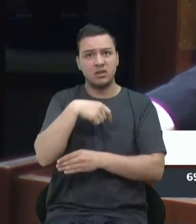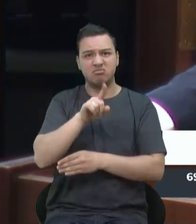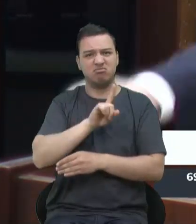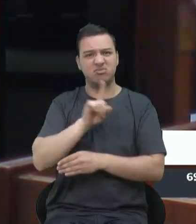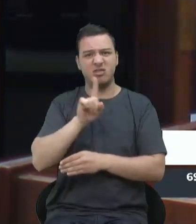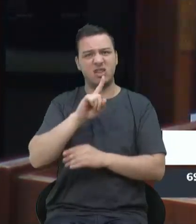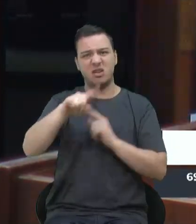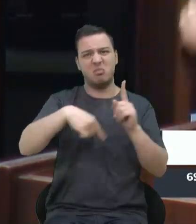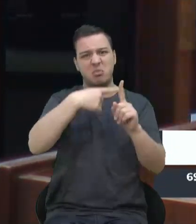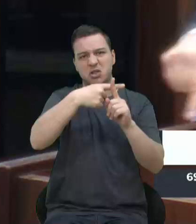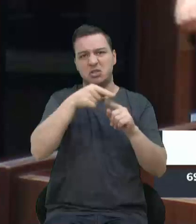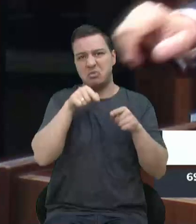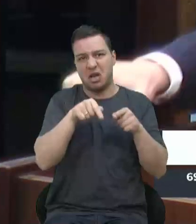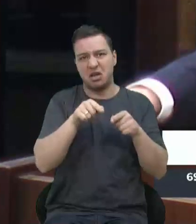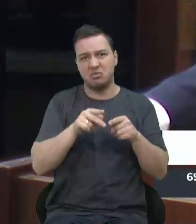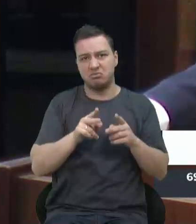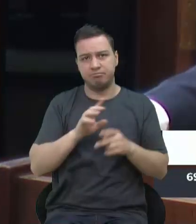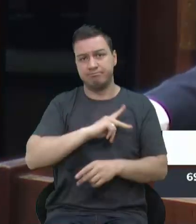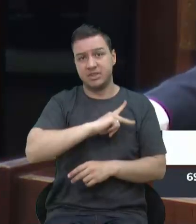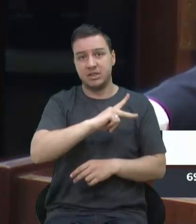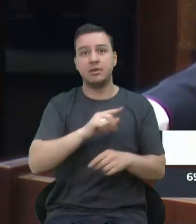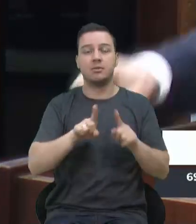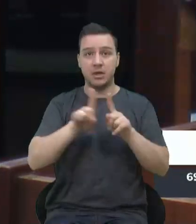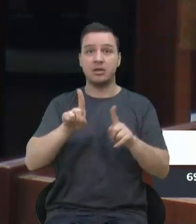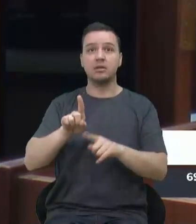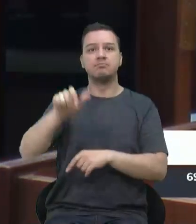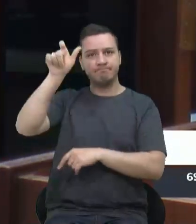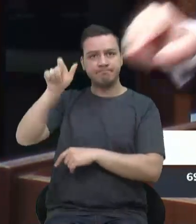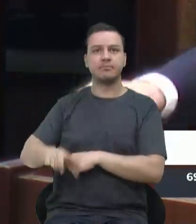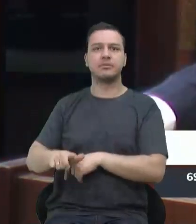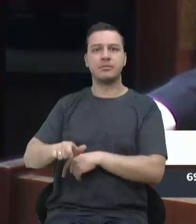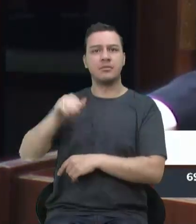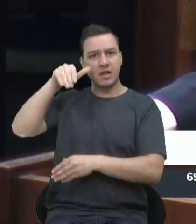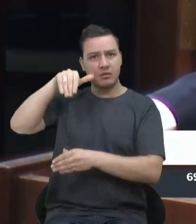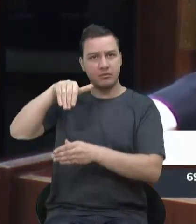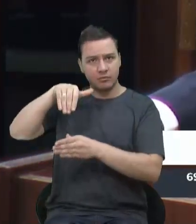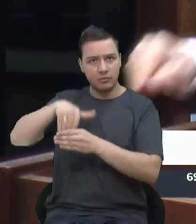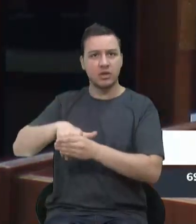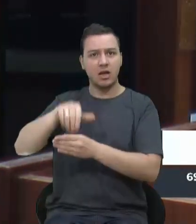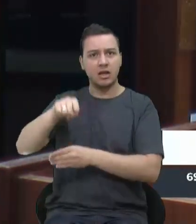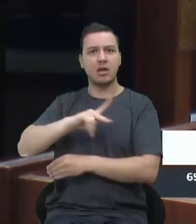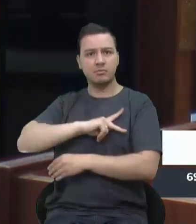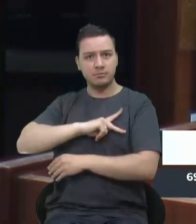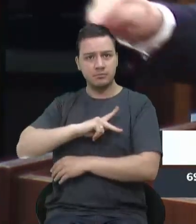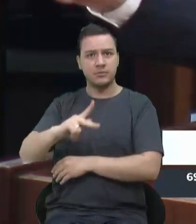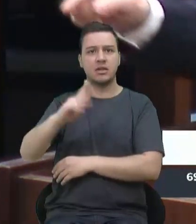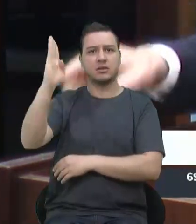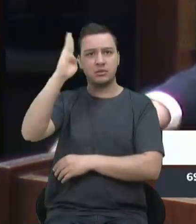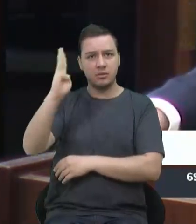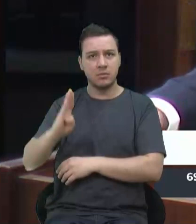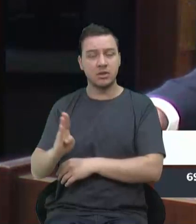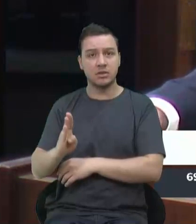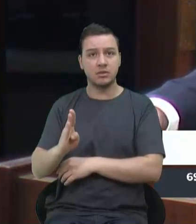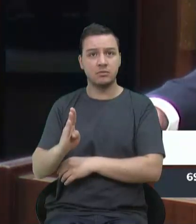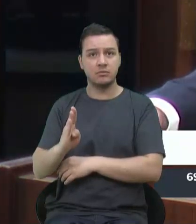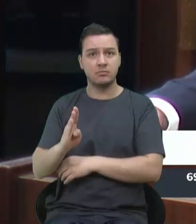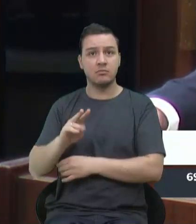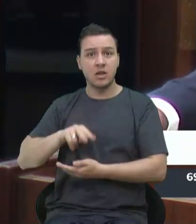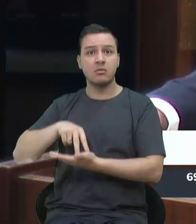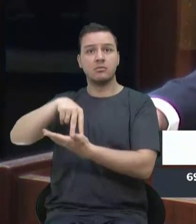positivo, mas ainda assim era um mandato, e um mandato de presidente da República, e um mandato sempre é uma coisa